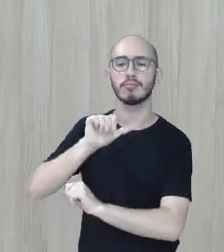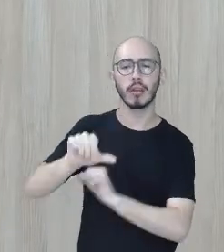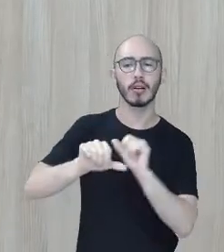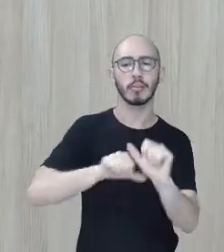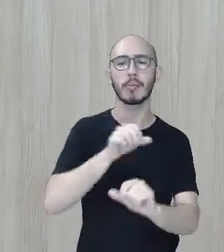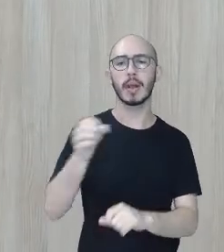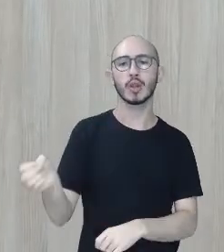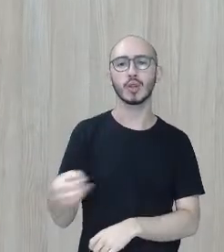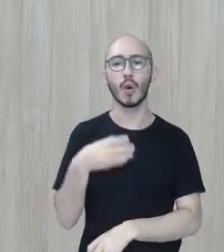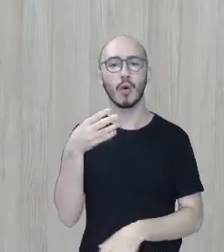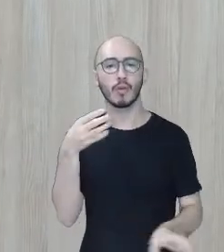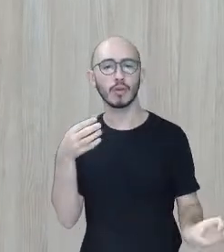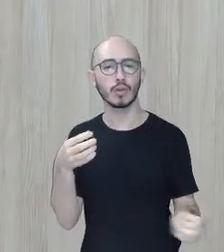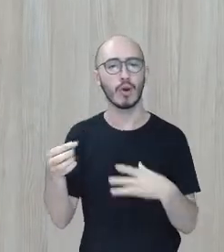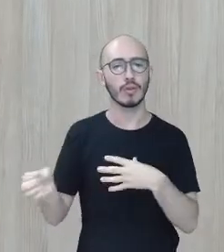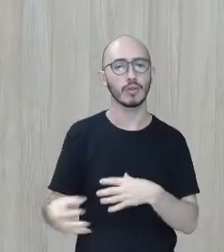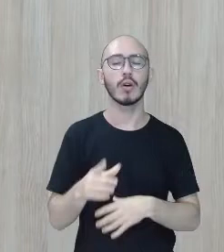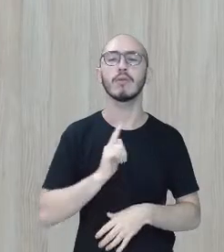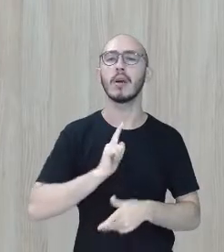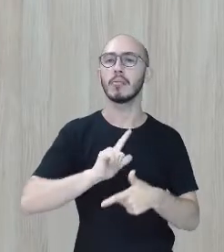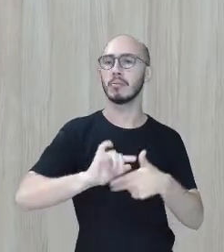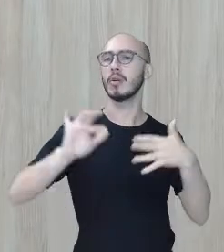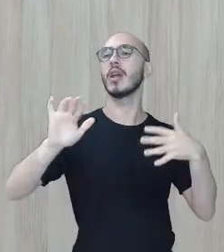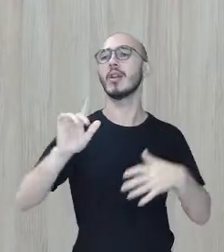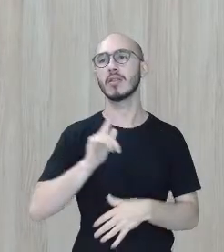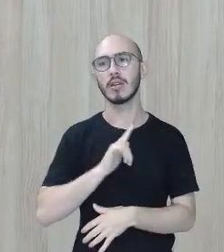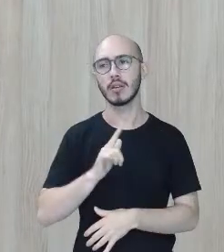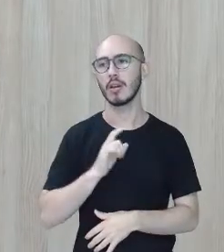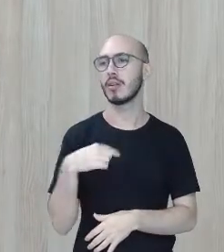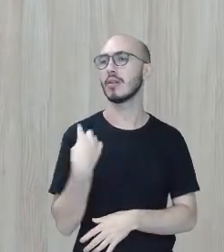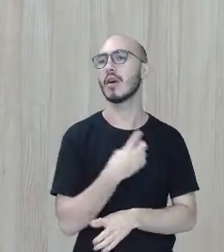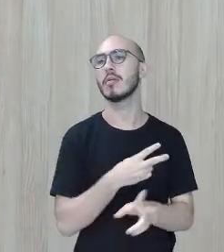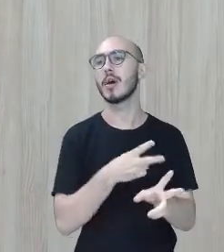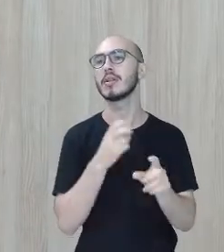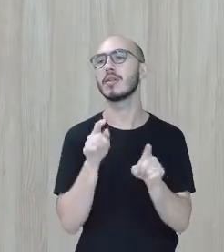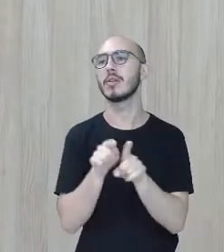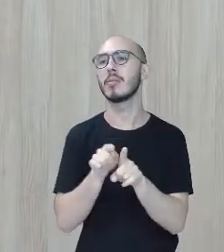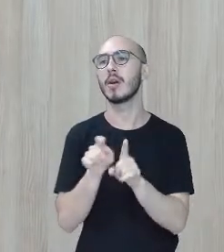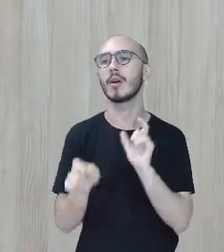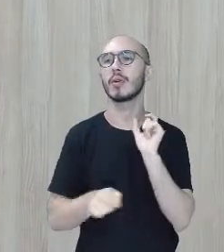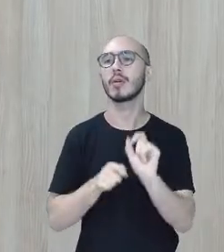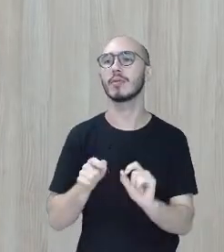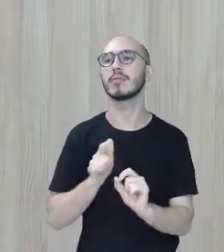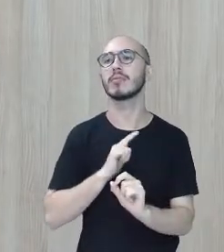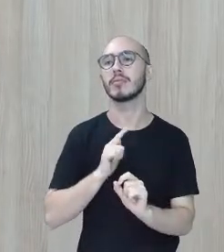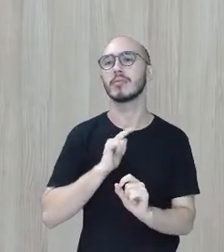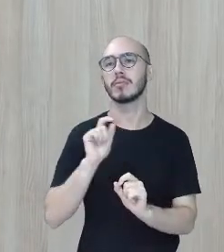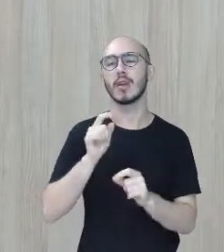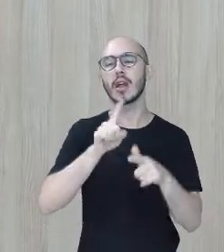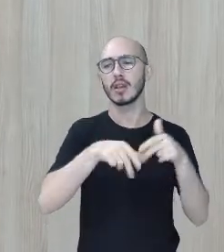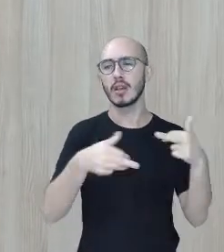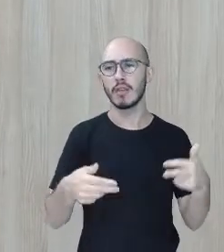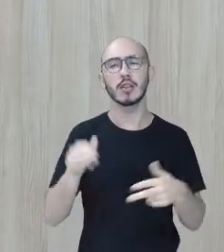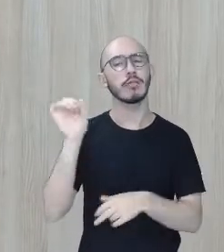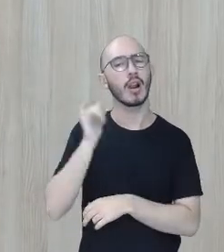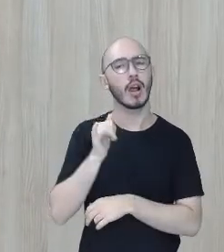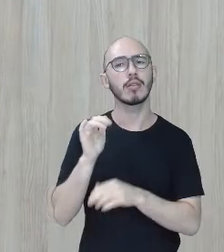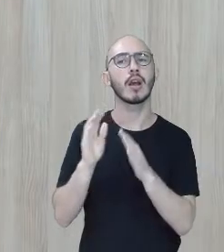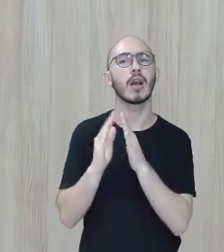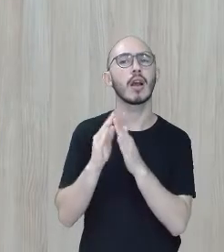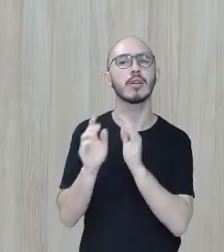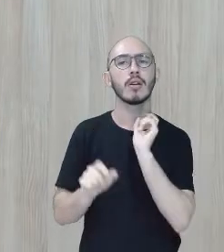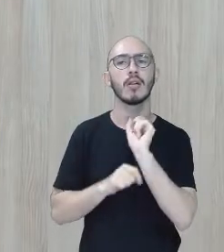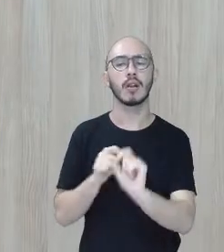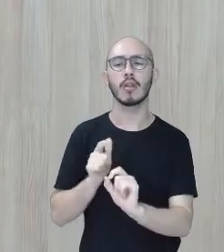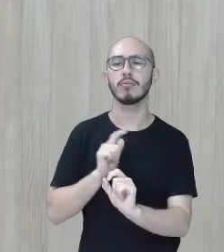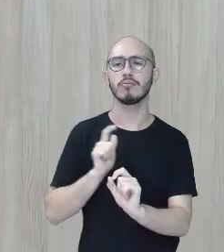então aparecem mais modernidade. Nós vamos ver também, que aparelhos eletrodomésticos também, às vezes, cada dia